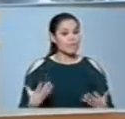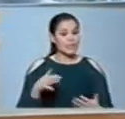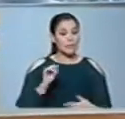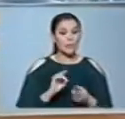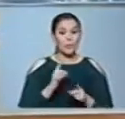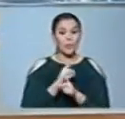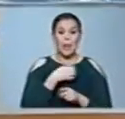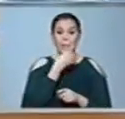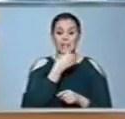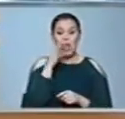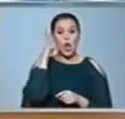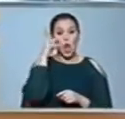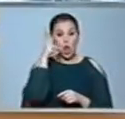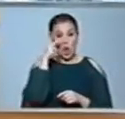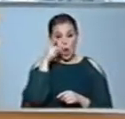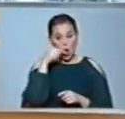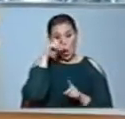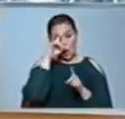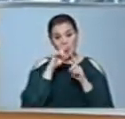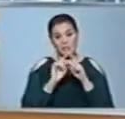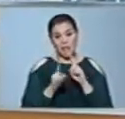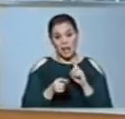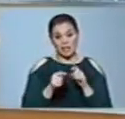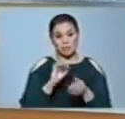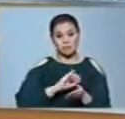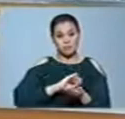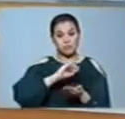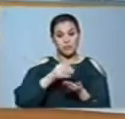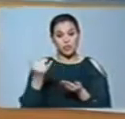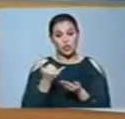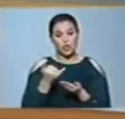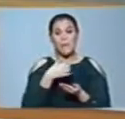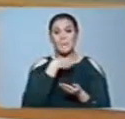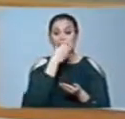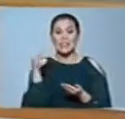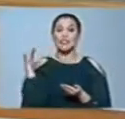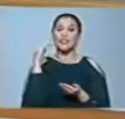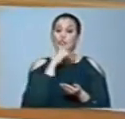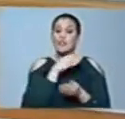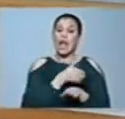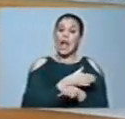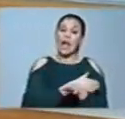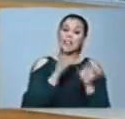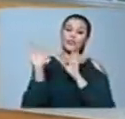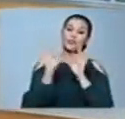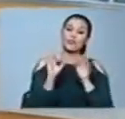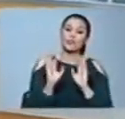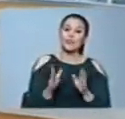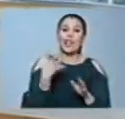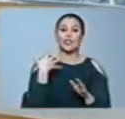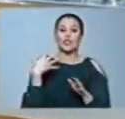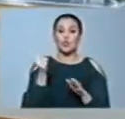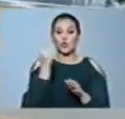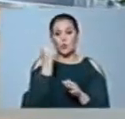estamos ainda está quente e eu o meu objetivo é colocar aqui uma camada de massa fria eu já fui orientando trouxe uma